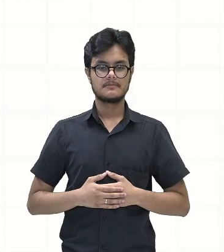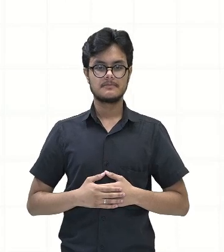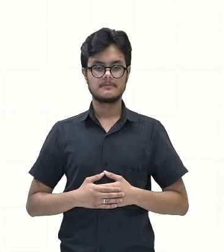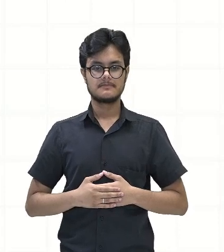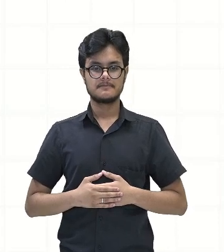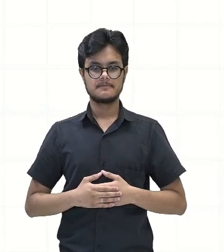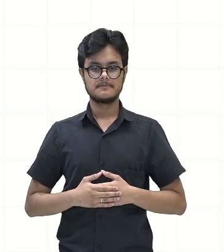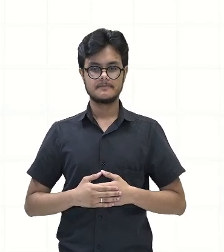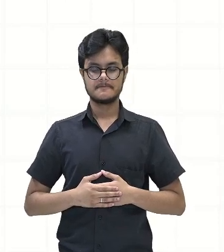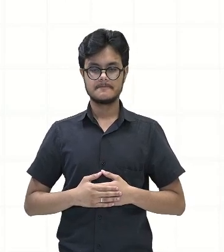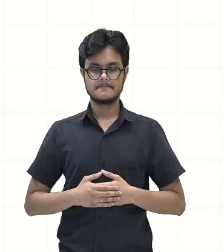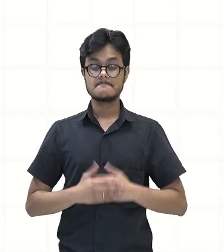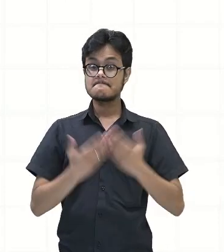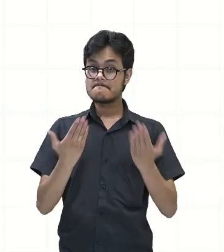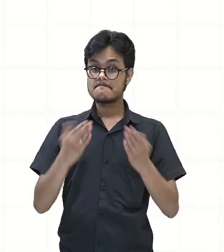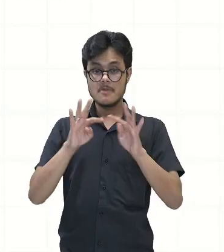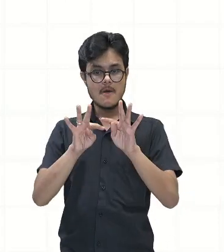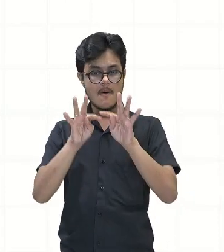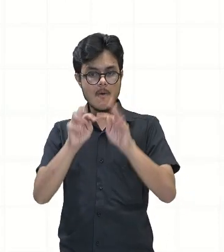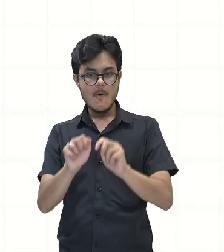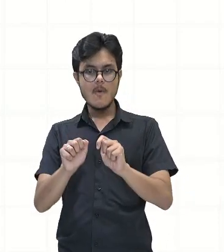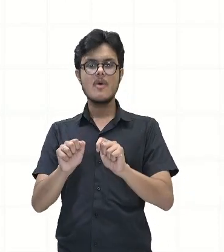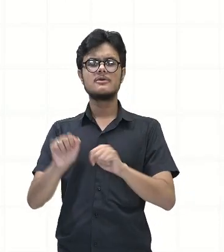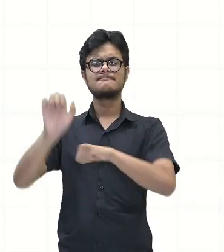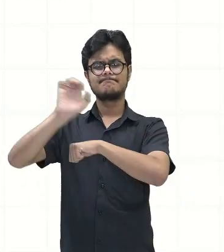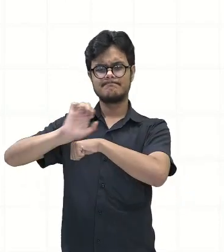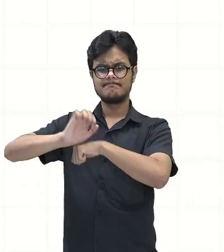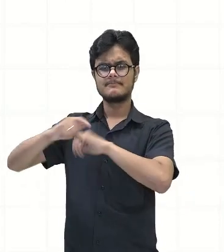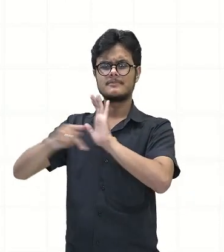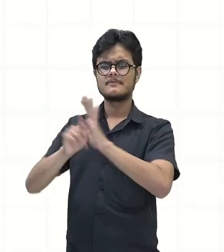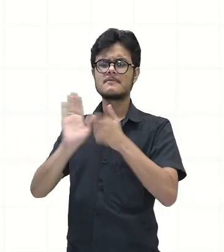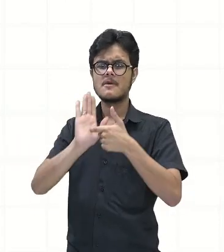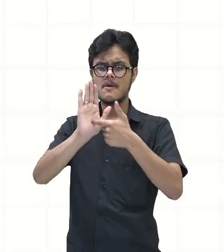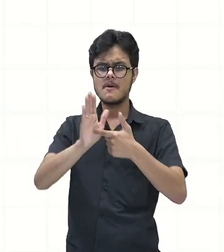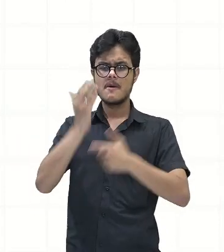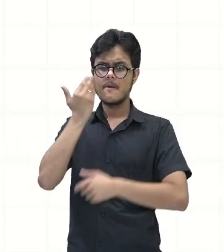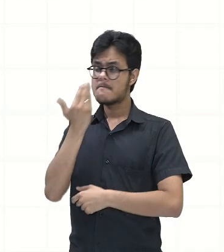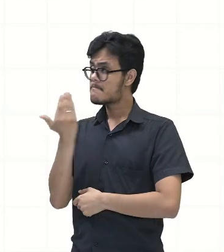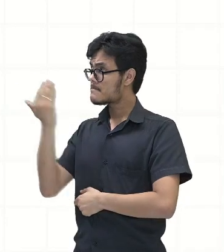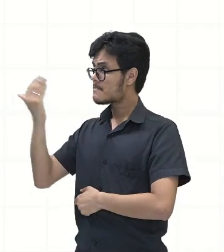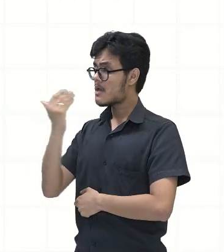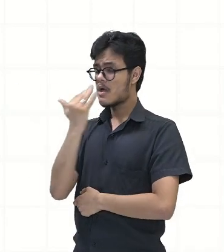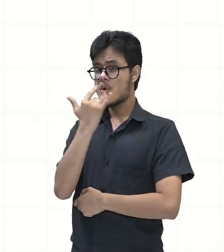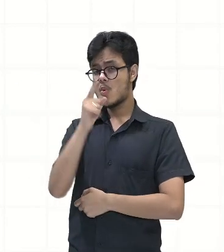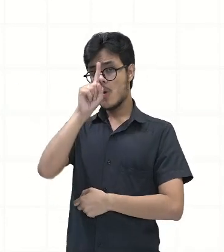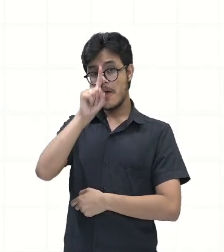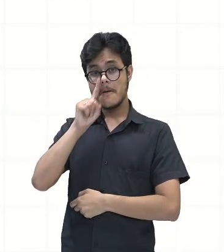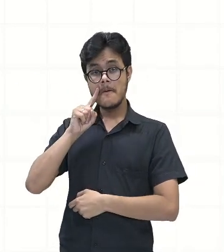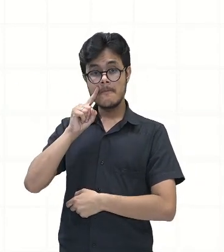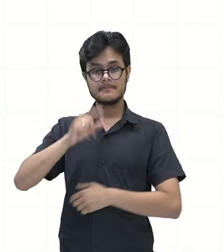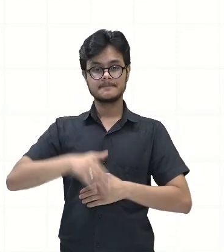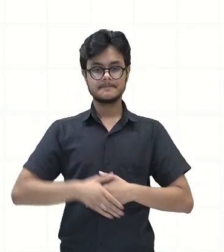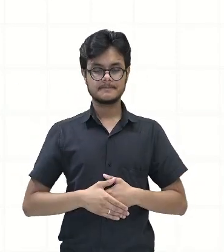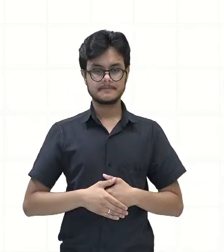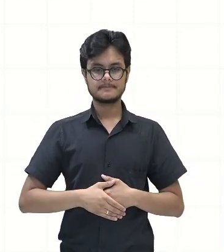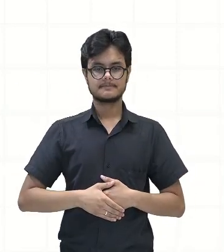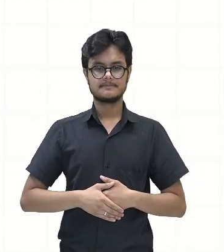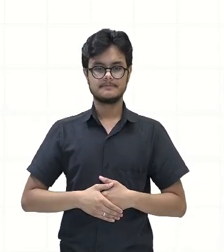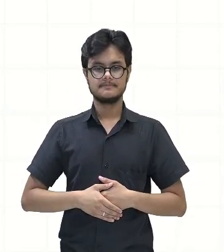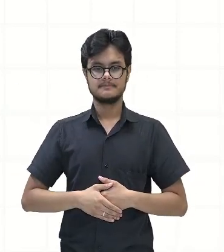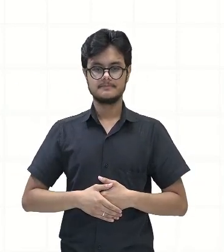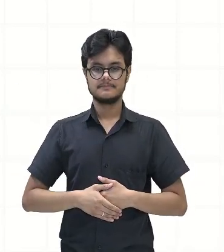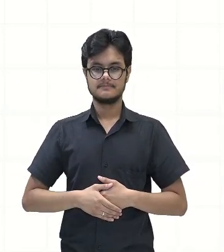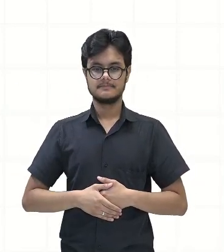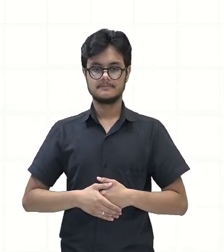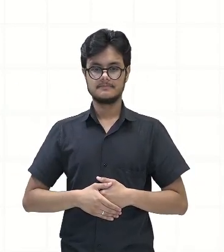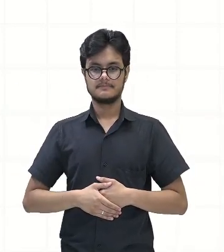vai compreender todos esses estados que estão destacados pela cor amarela, né? E nesse fuso está localizado